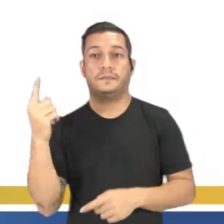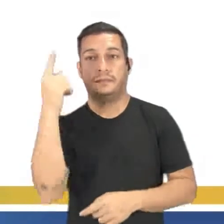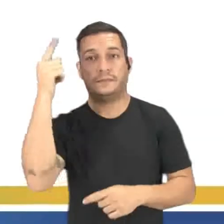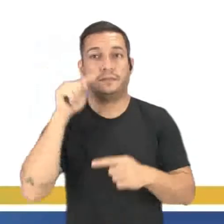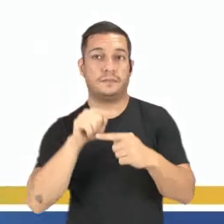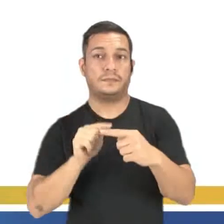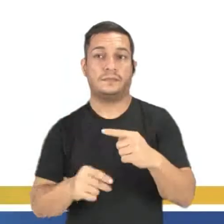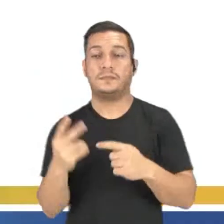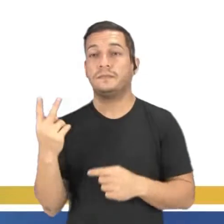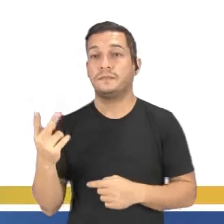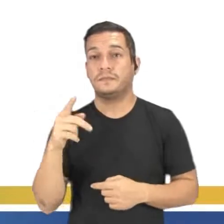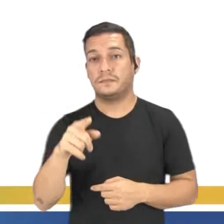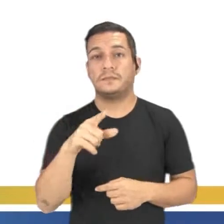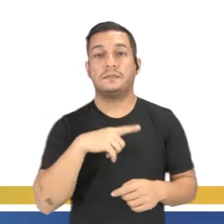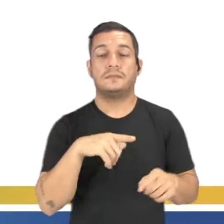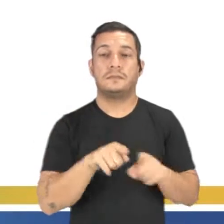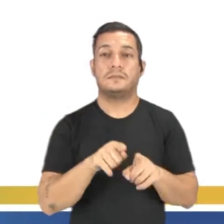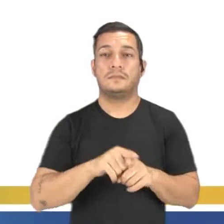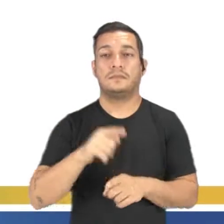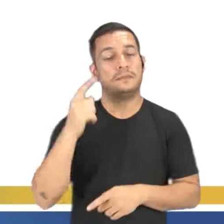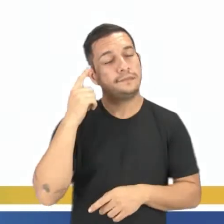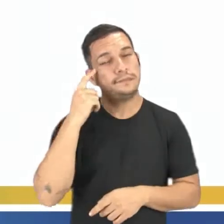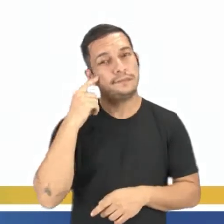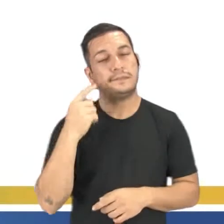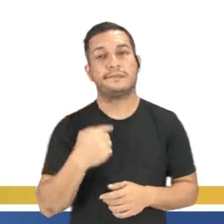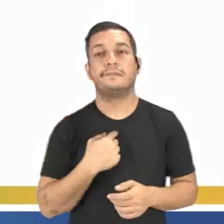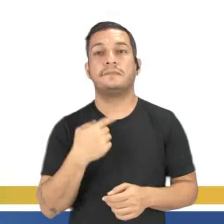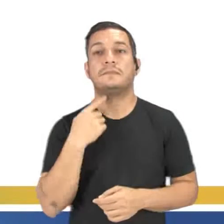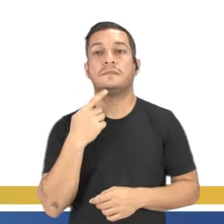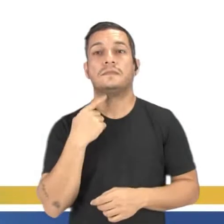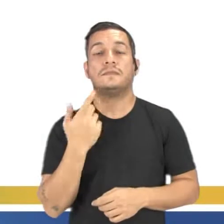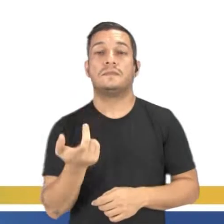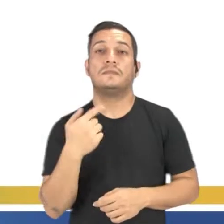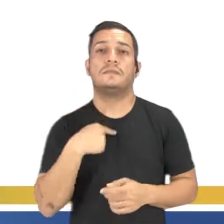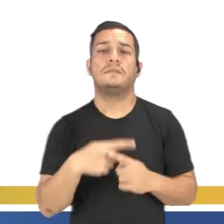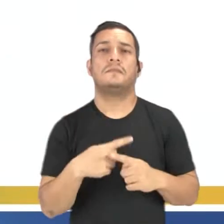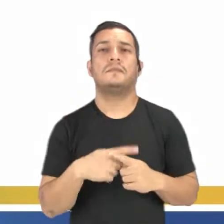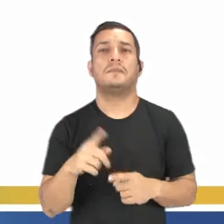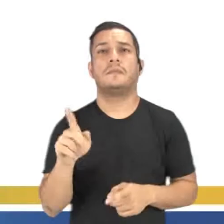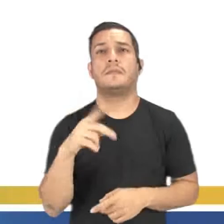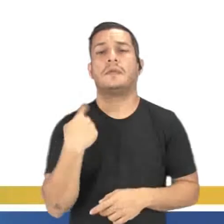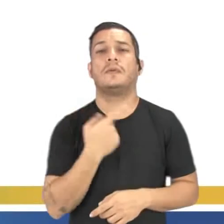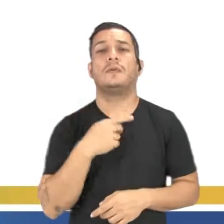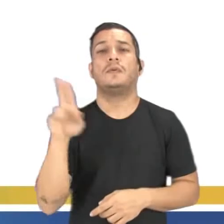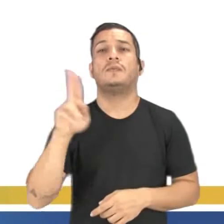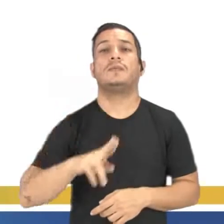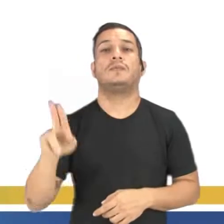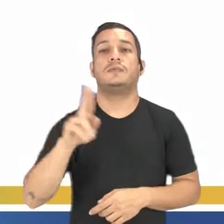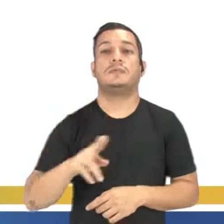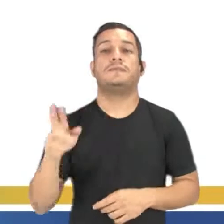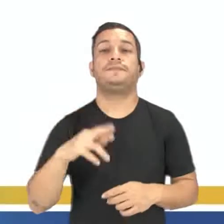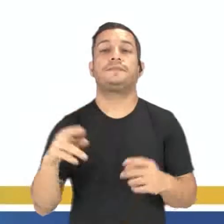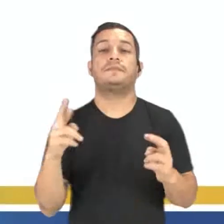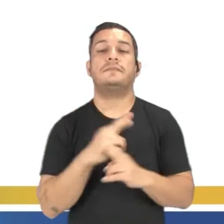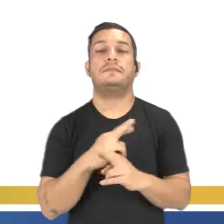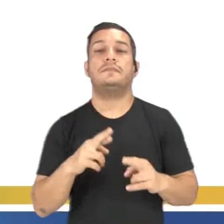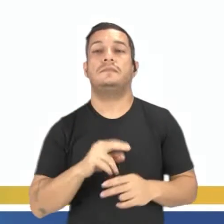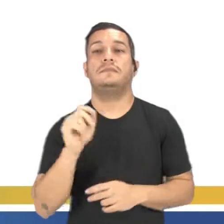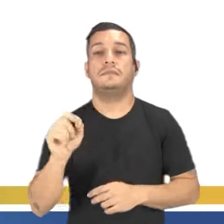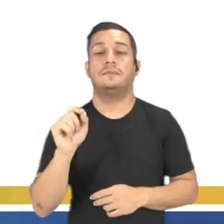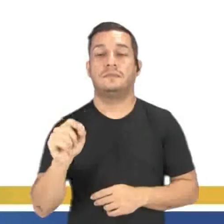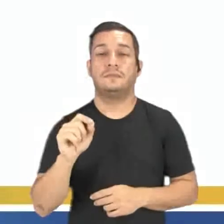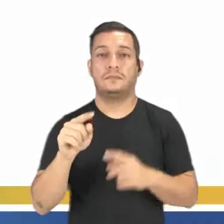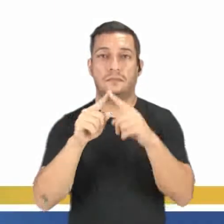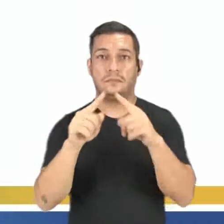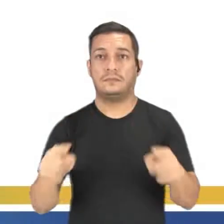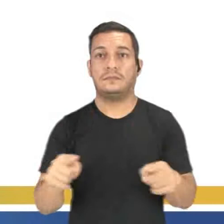por 2. E aí você também talvez esteja me questionando, professor, por que não vamos utilizar aquela relação